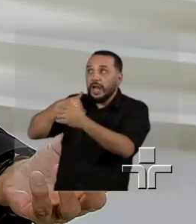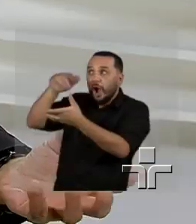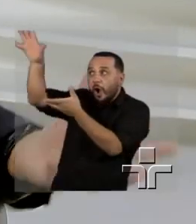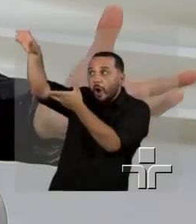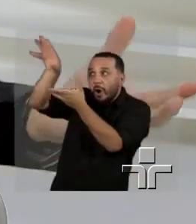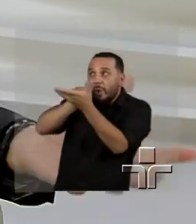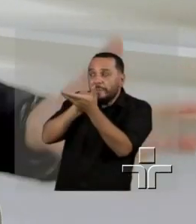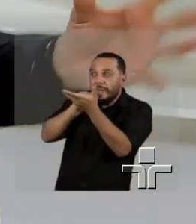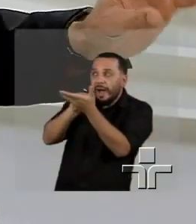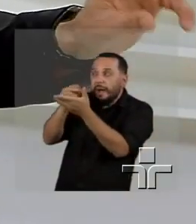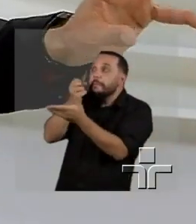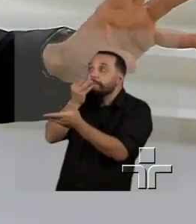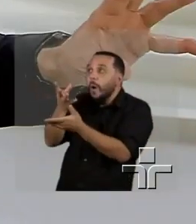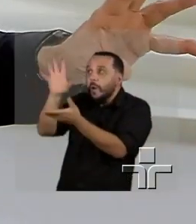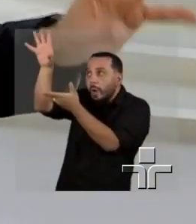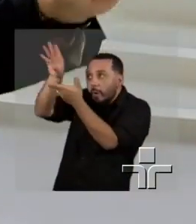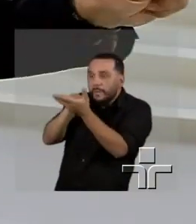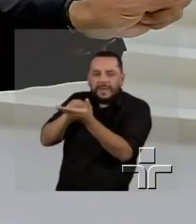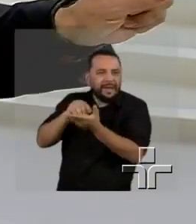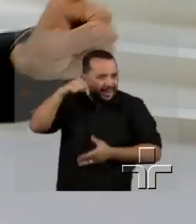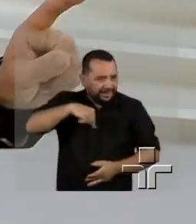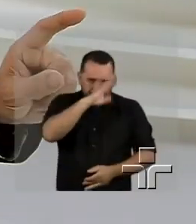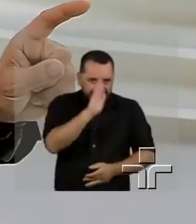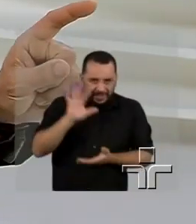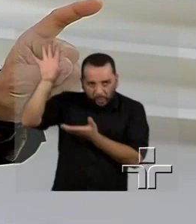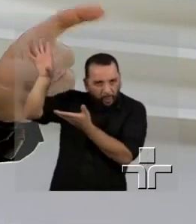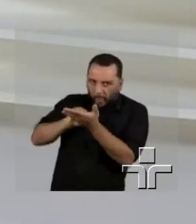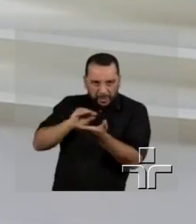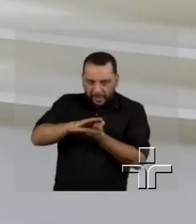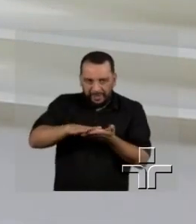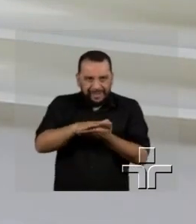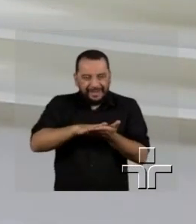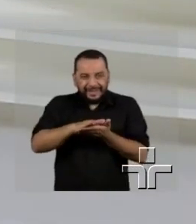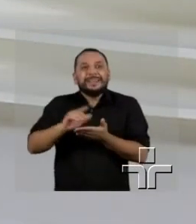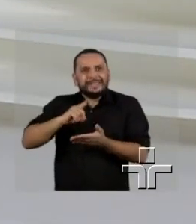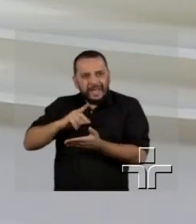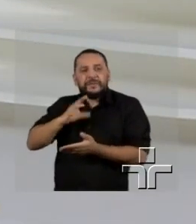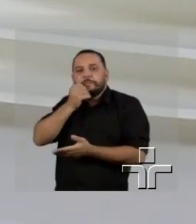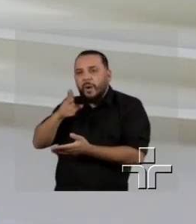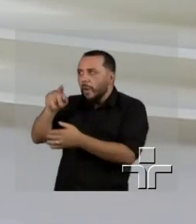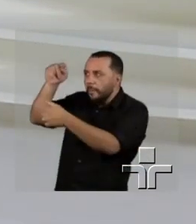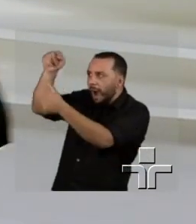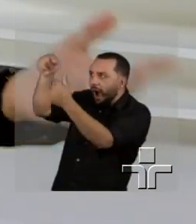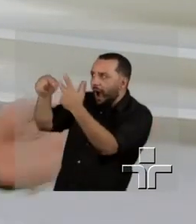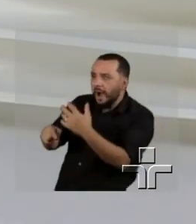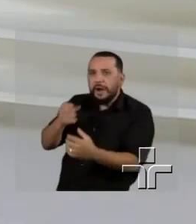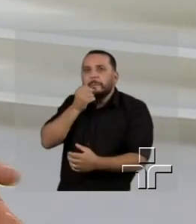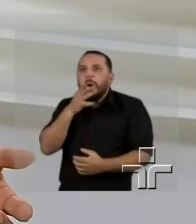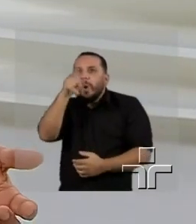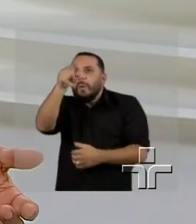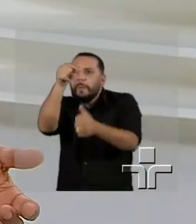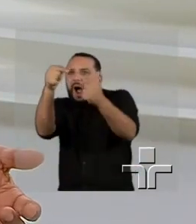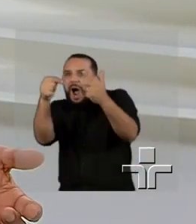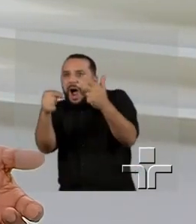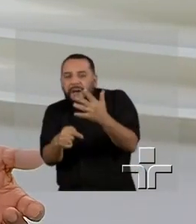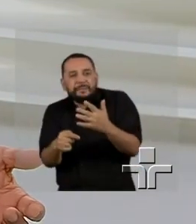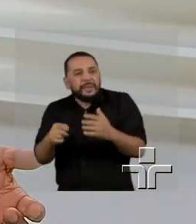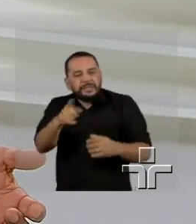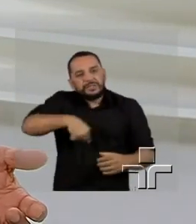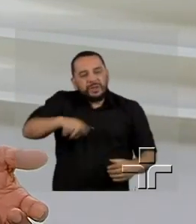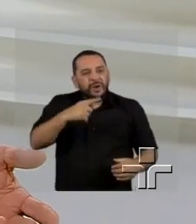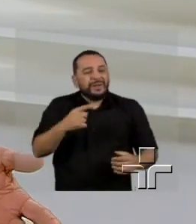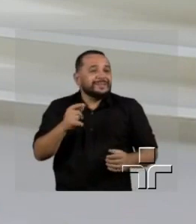que vieram lá da Revolução Industrial, né? Então, eu vejo aqui um comunismo super... Nem comunismo aqui, uma mistura